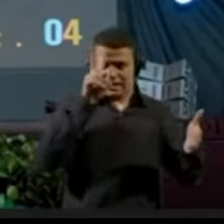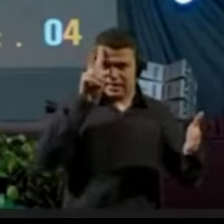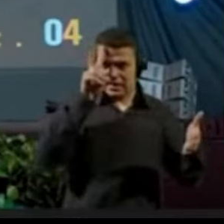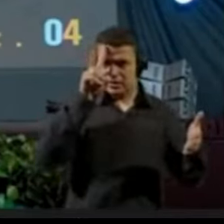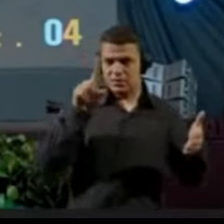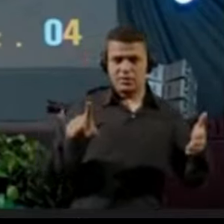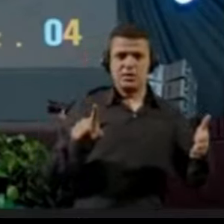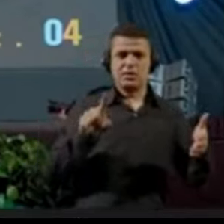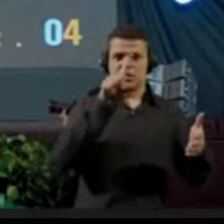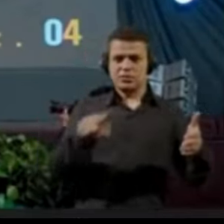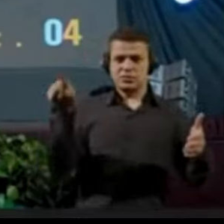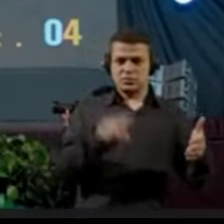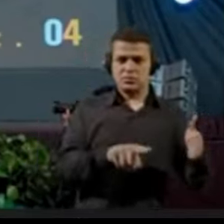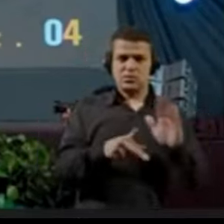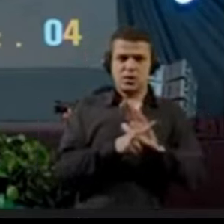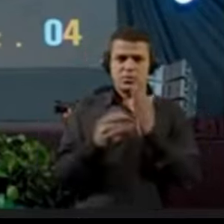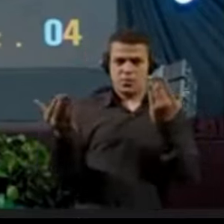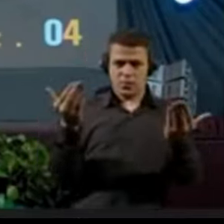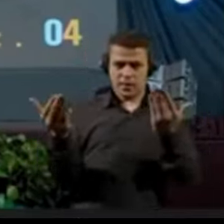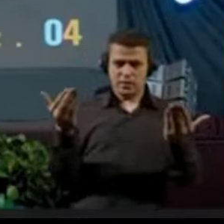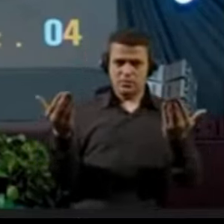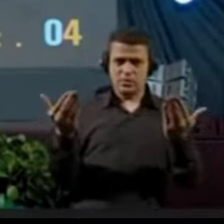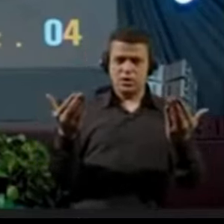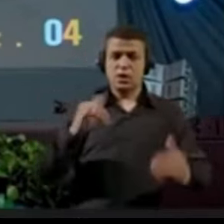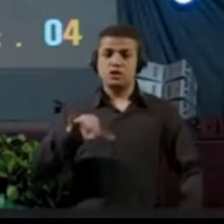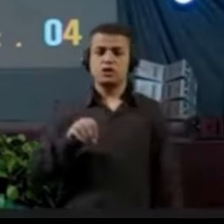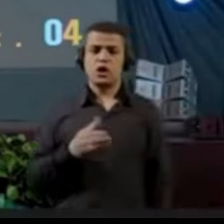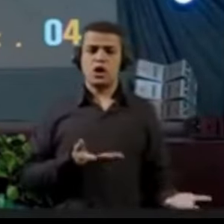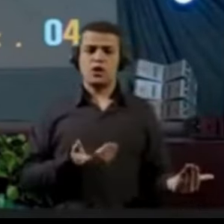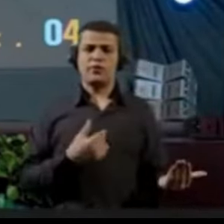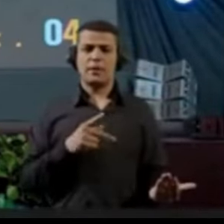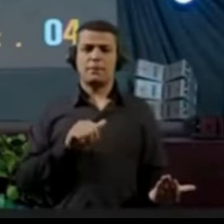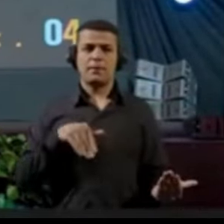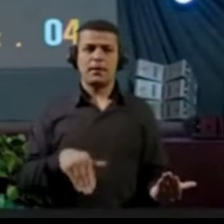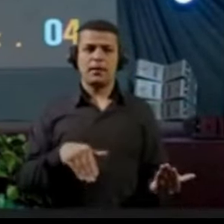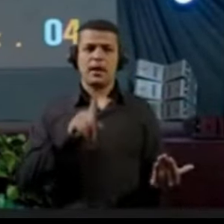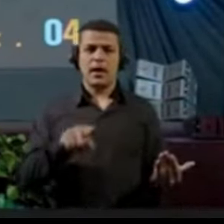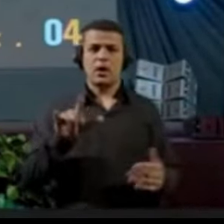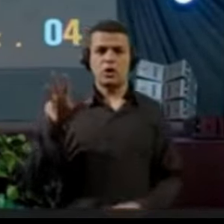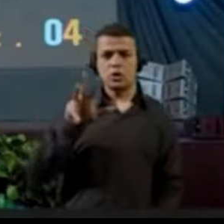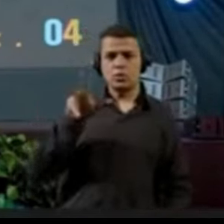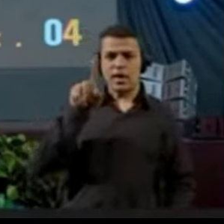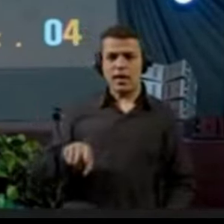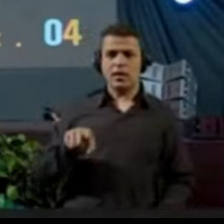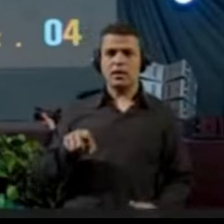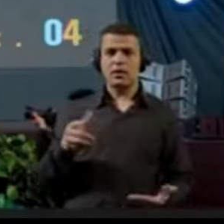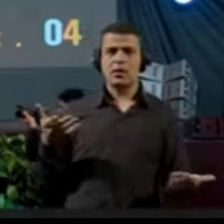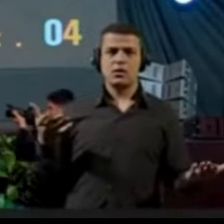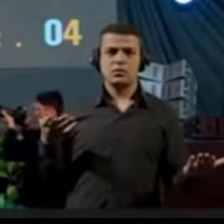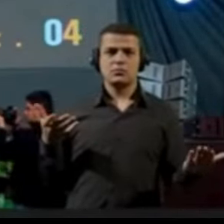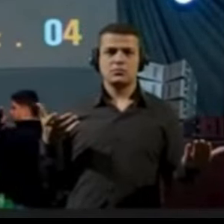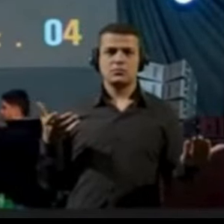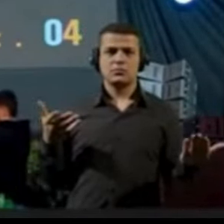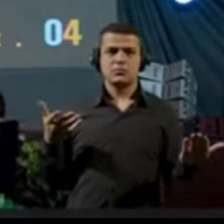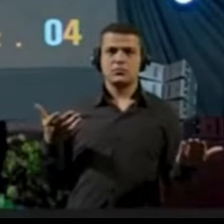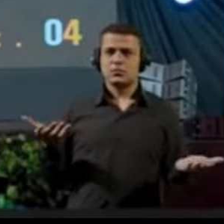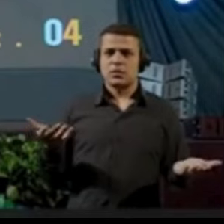ao documentário do Brasil Paralelo? A Jovem Pan foi obrigada a dizer que o Lula era inocente, sendo que ele foi apenas